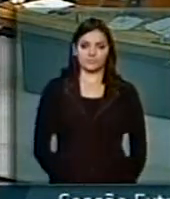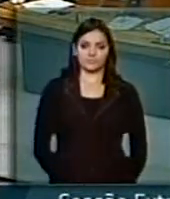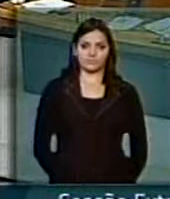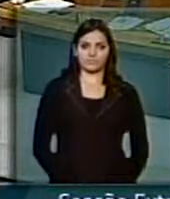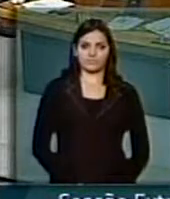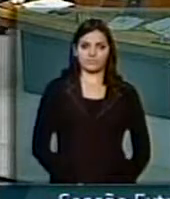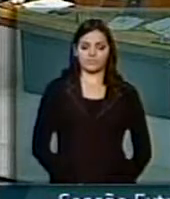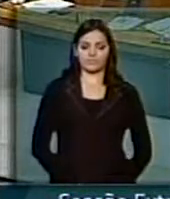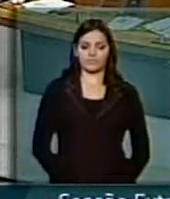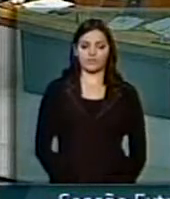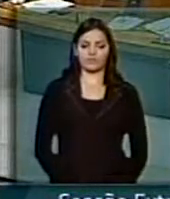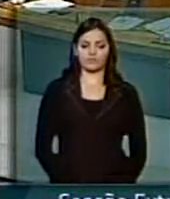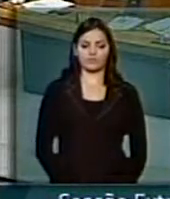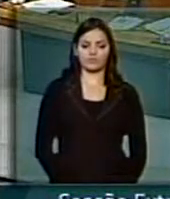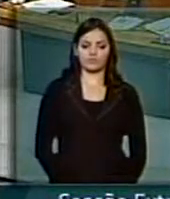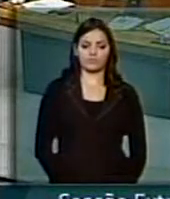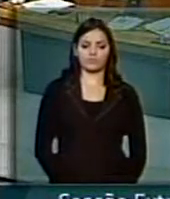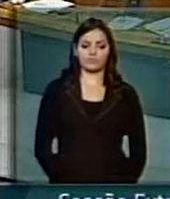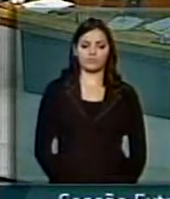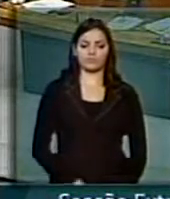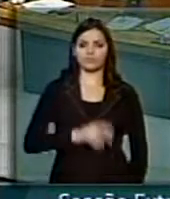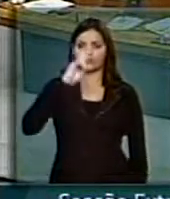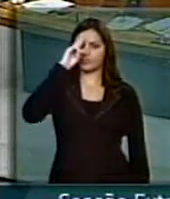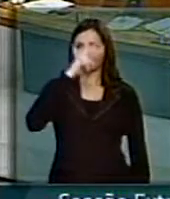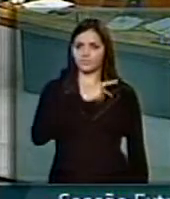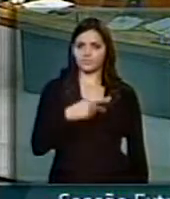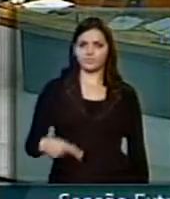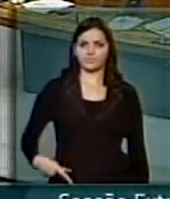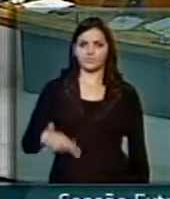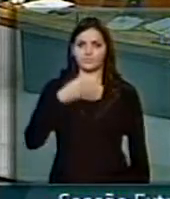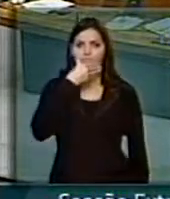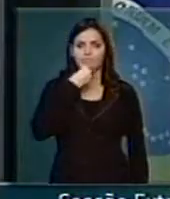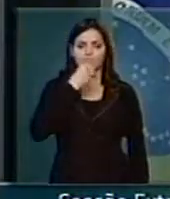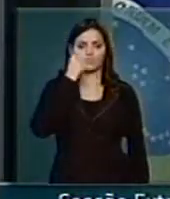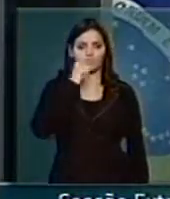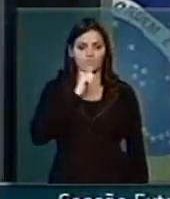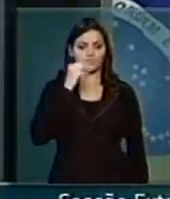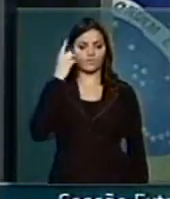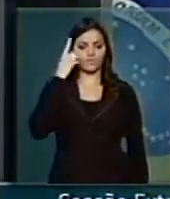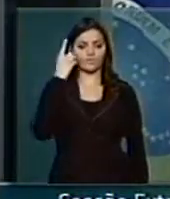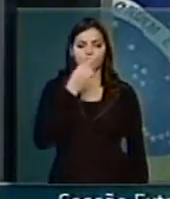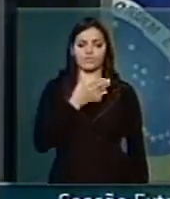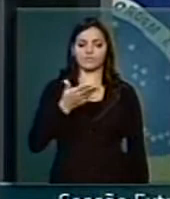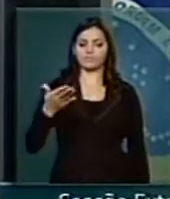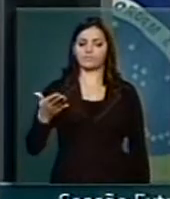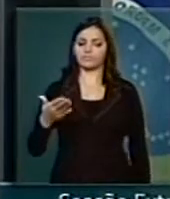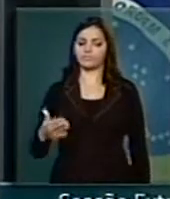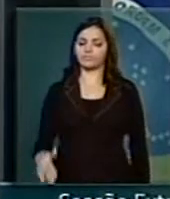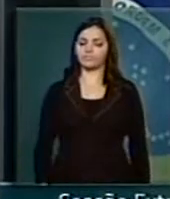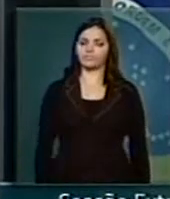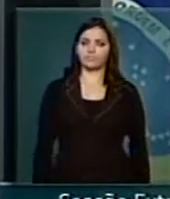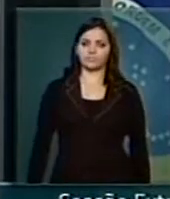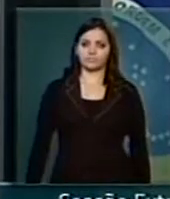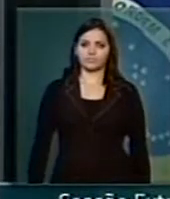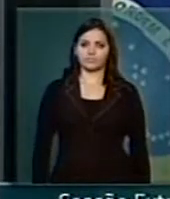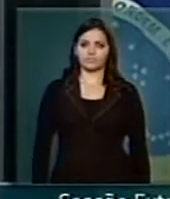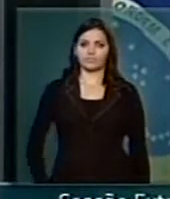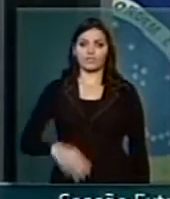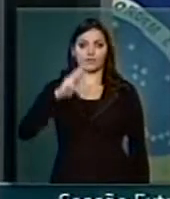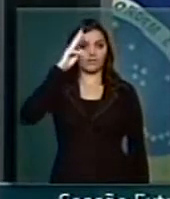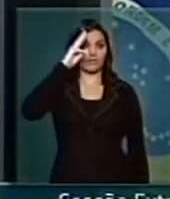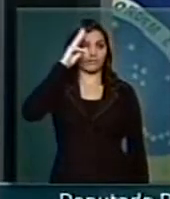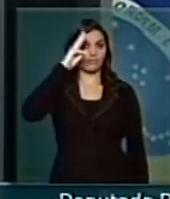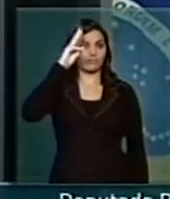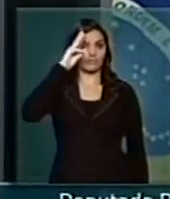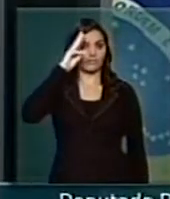abertura da conferência. Senhor presidente, senhoras e senhores deputados, nesta